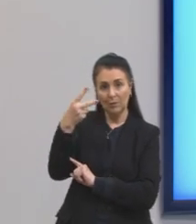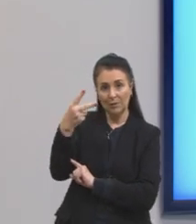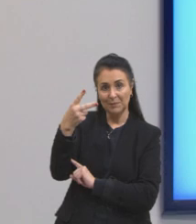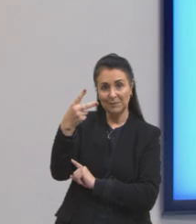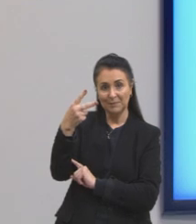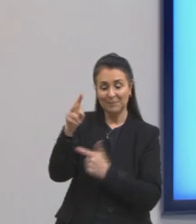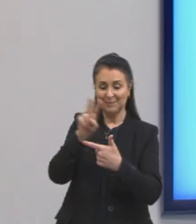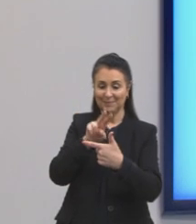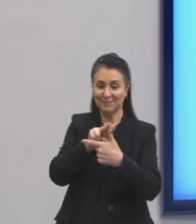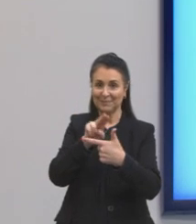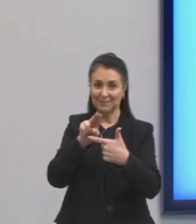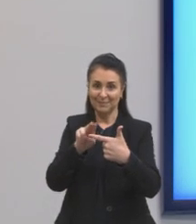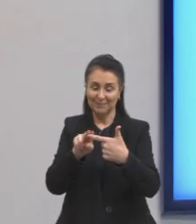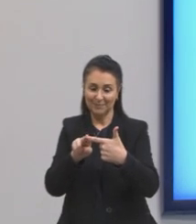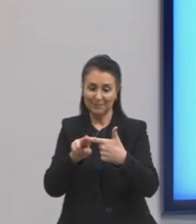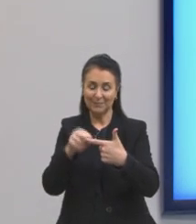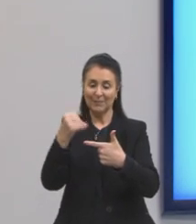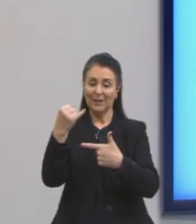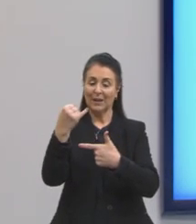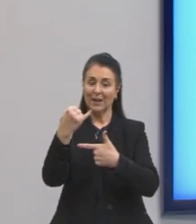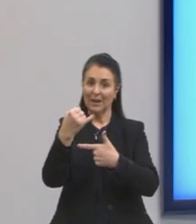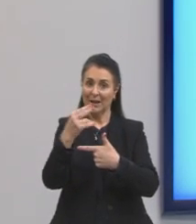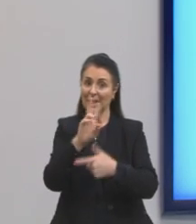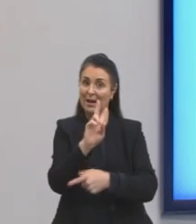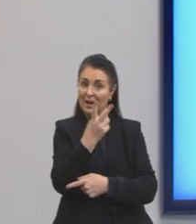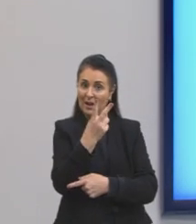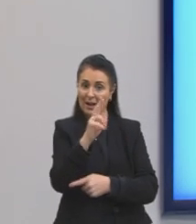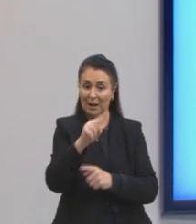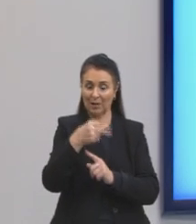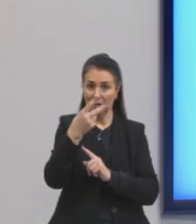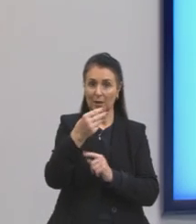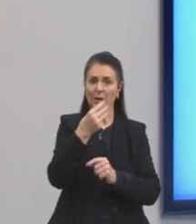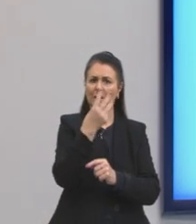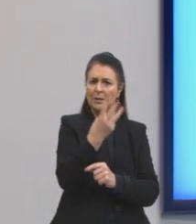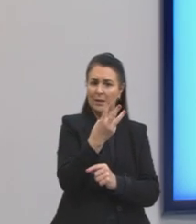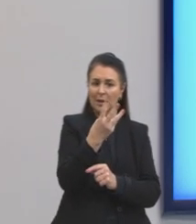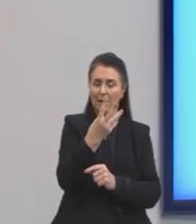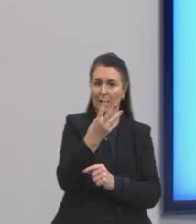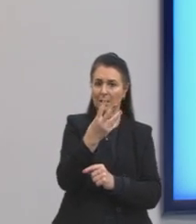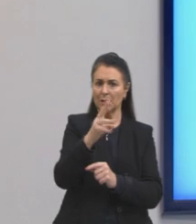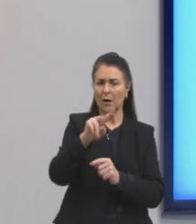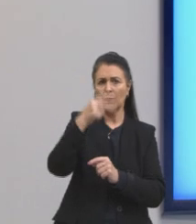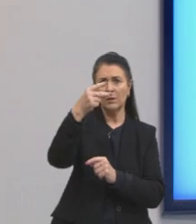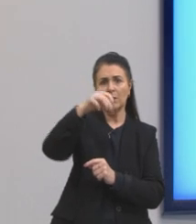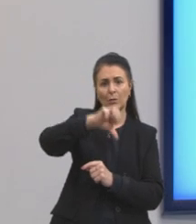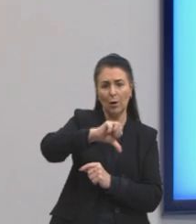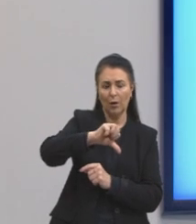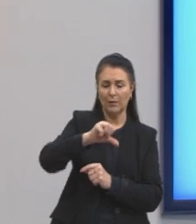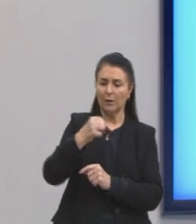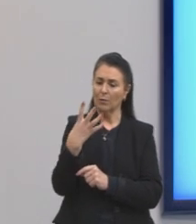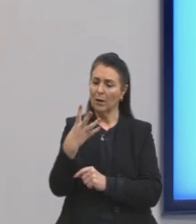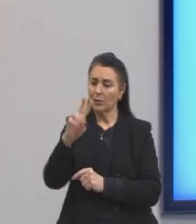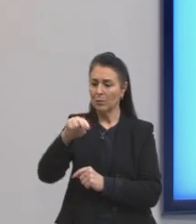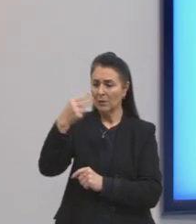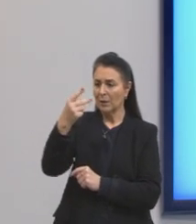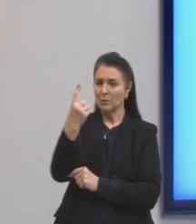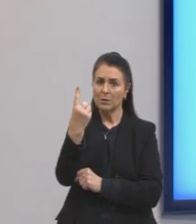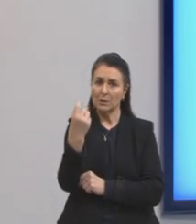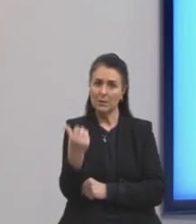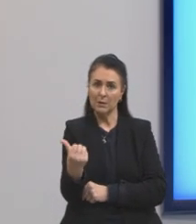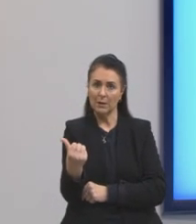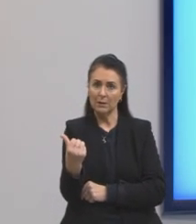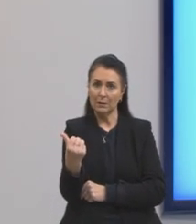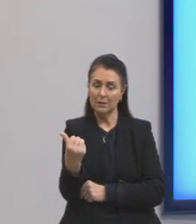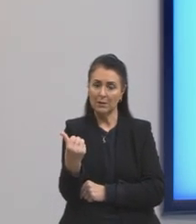catetos então H ao quadrado é igual como 3 ao quadrado em nove a padaria 16 então a